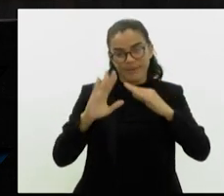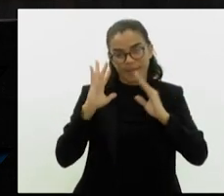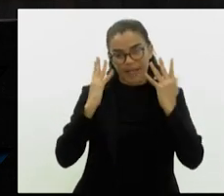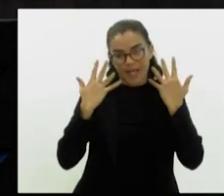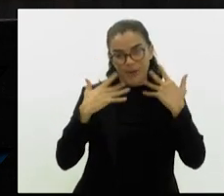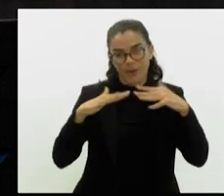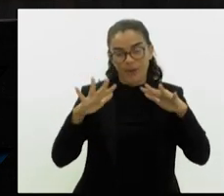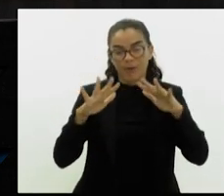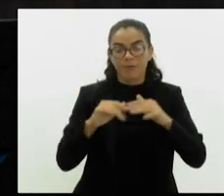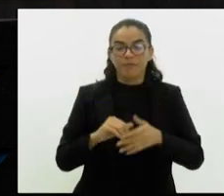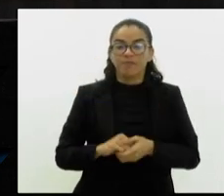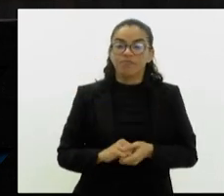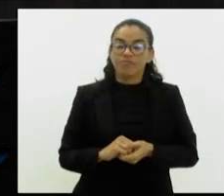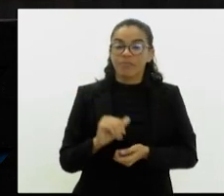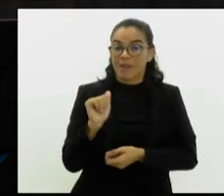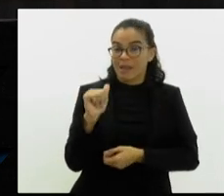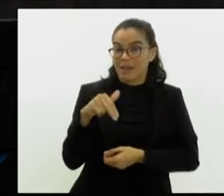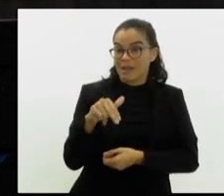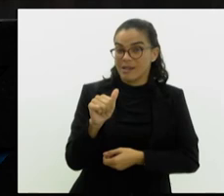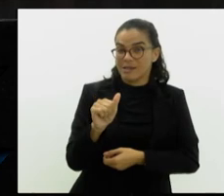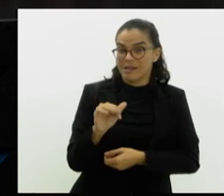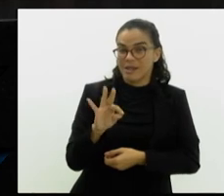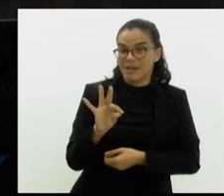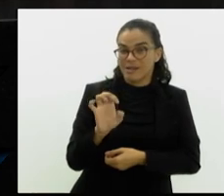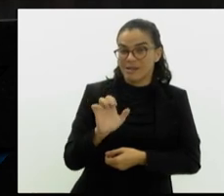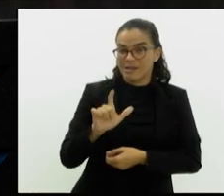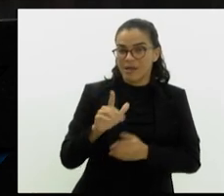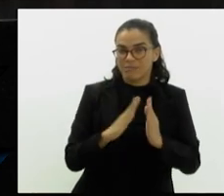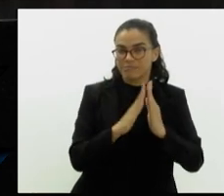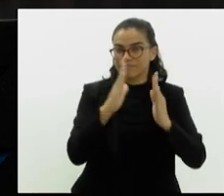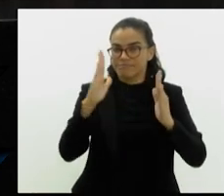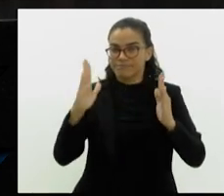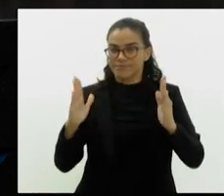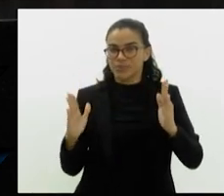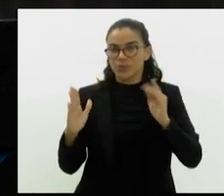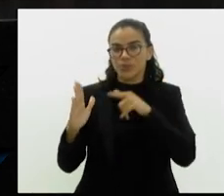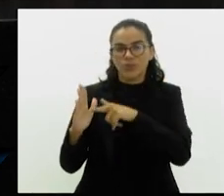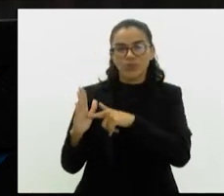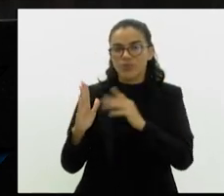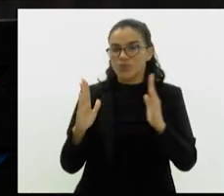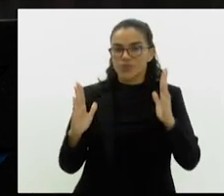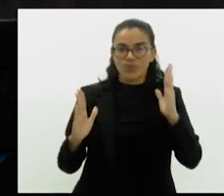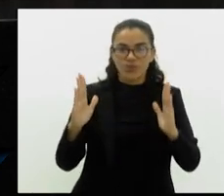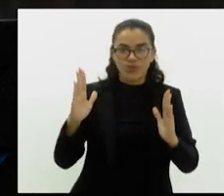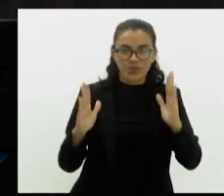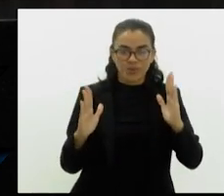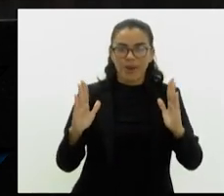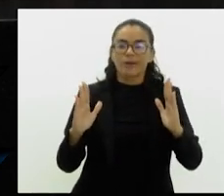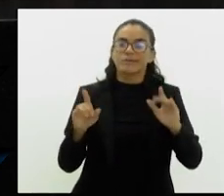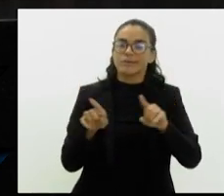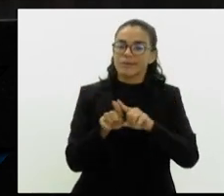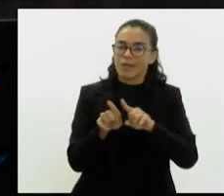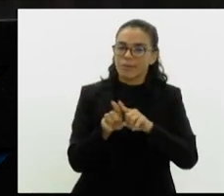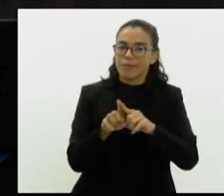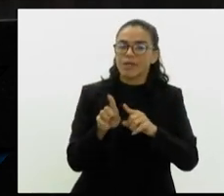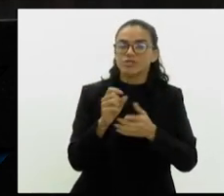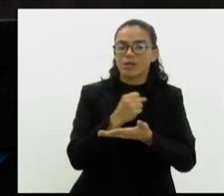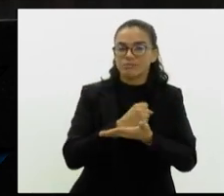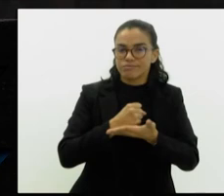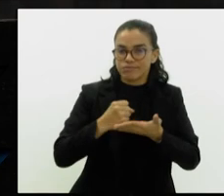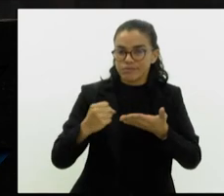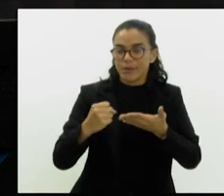Anatel deu um prazo mais dilatado PR Sueste que também se encerrou em dezembro